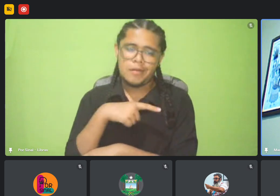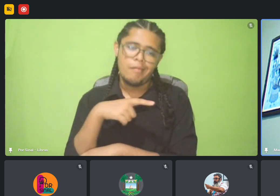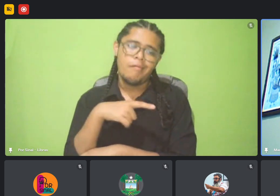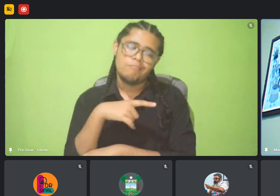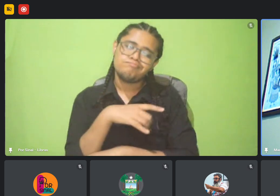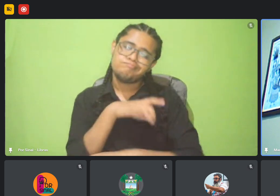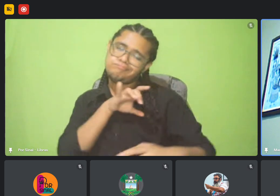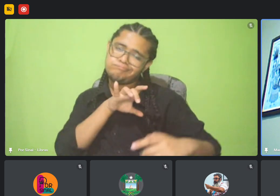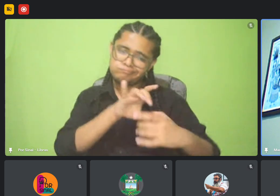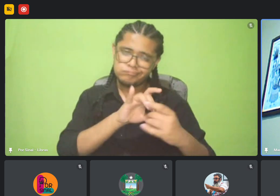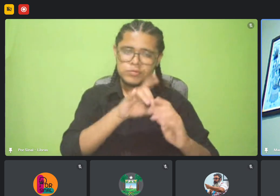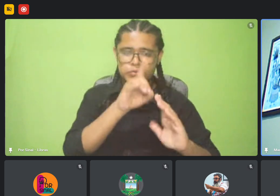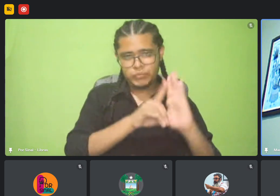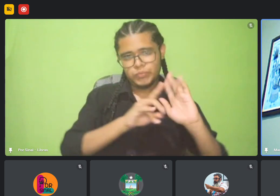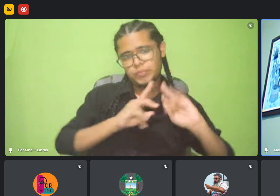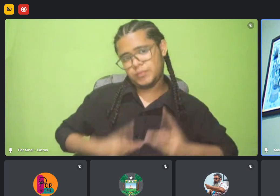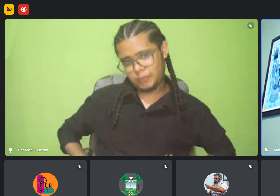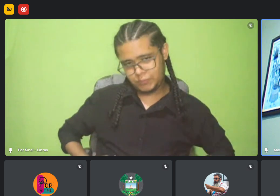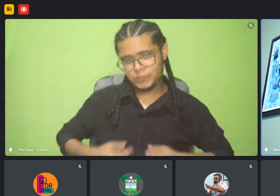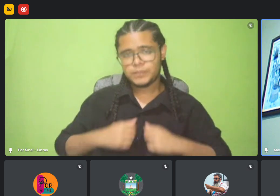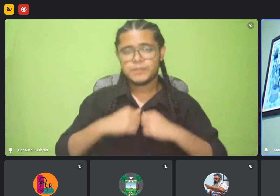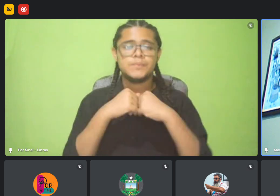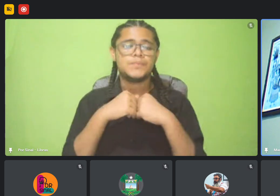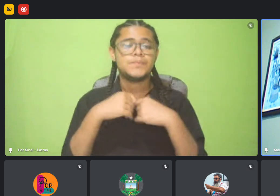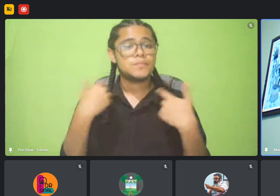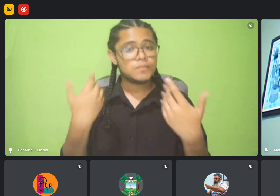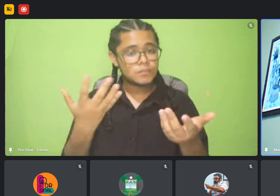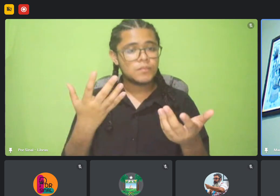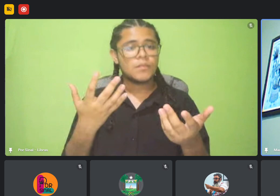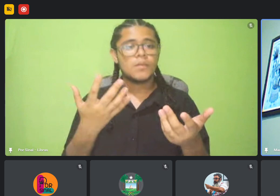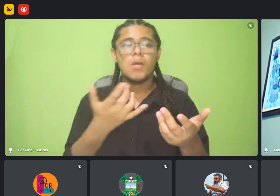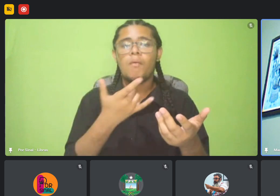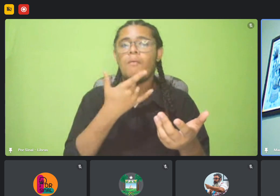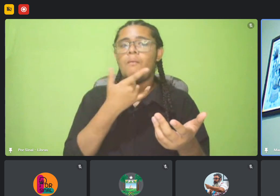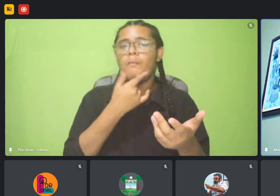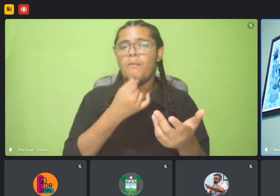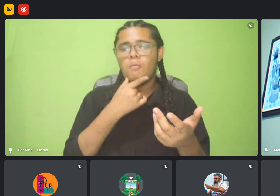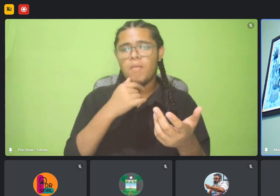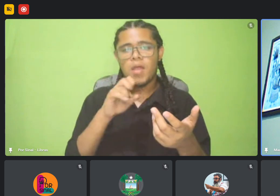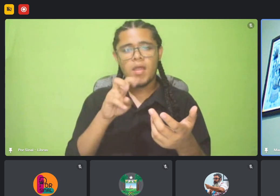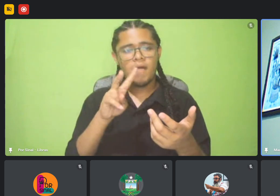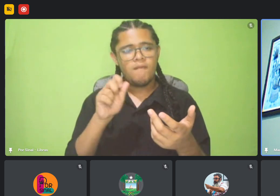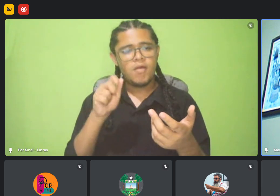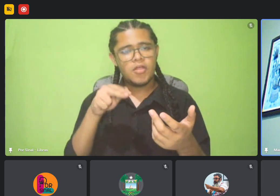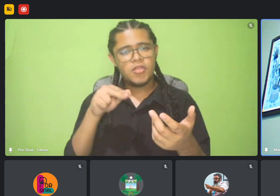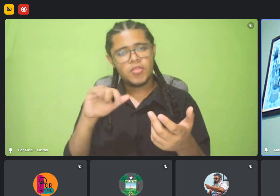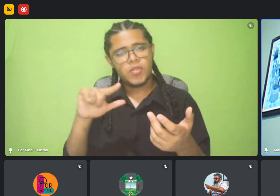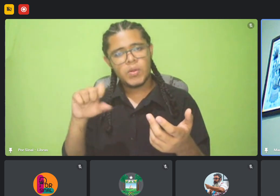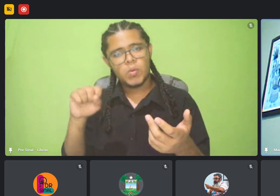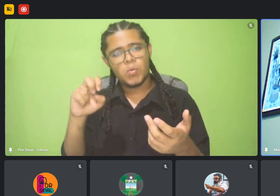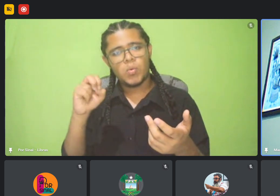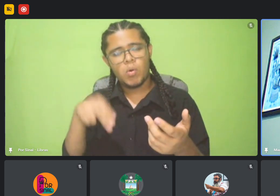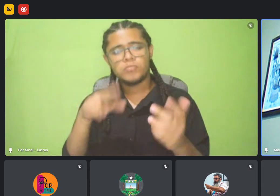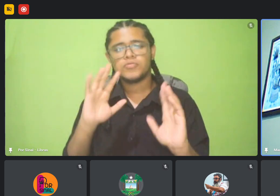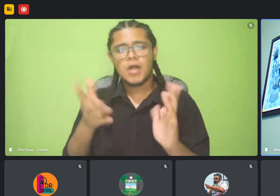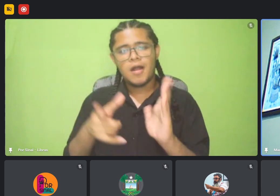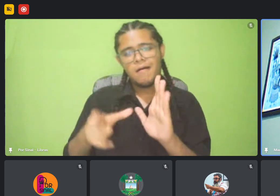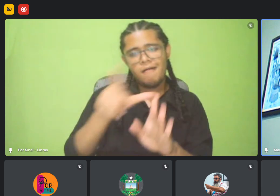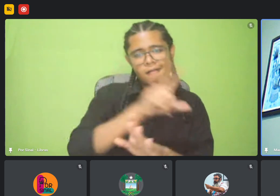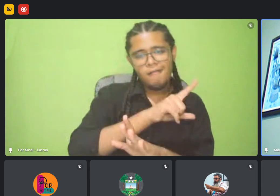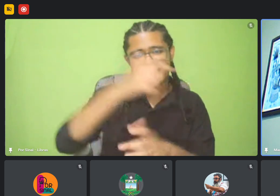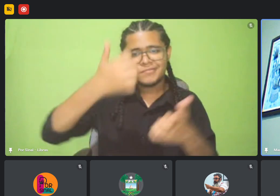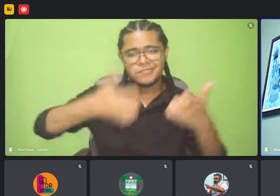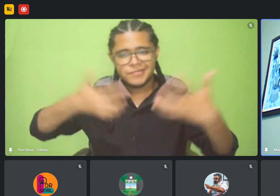E aí o Vanilson cá está, se identificou, acho que, é o pessoal que está em Brasília, né?